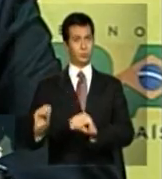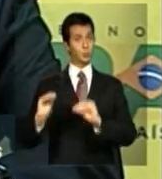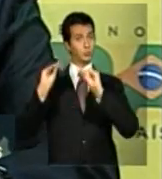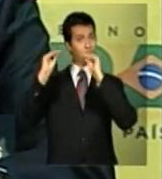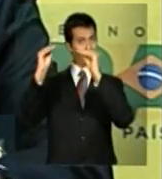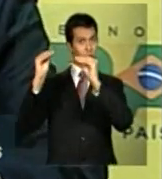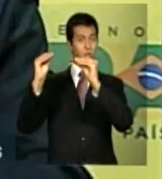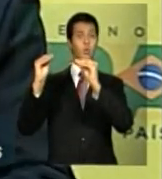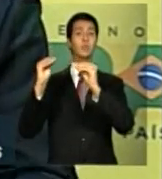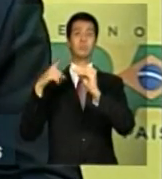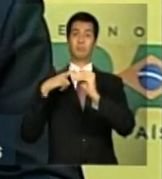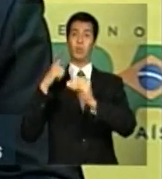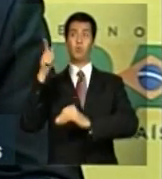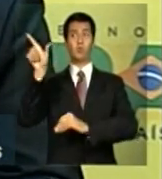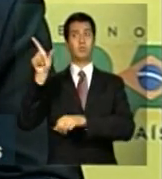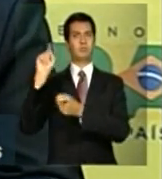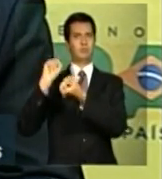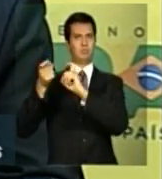a gente conversa.